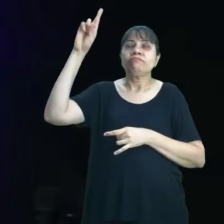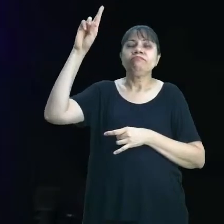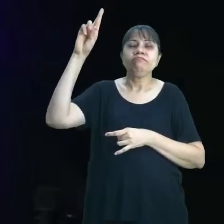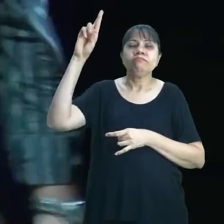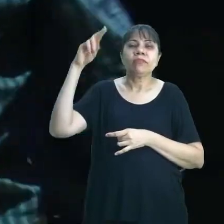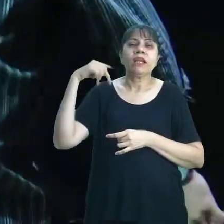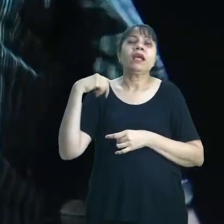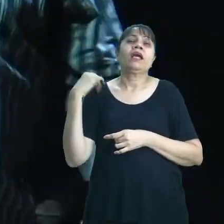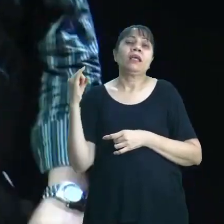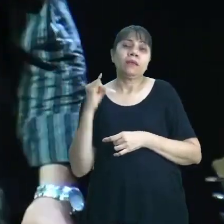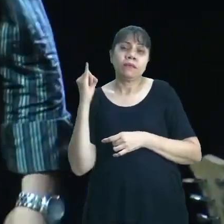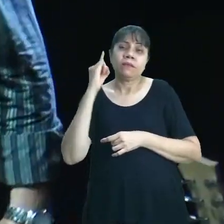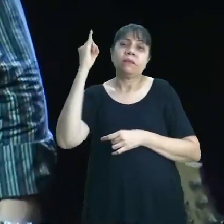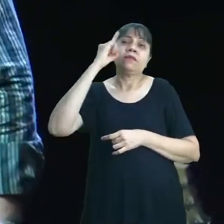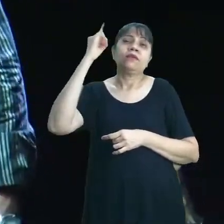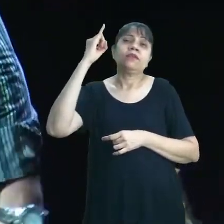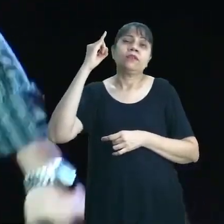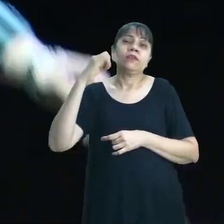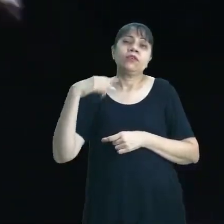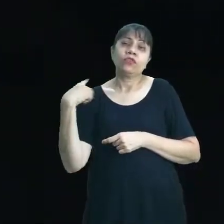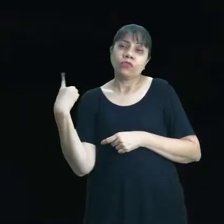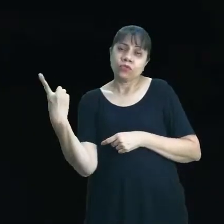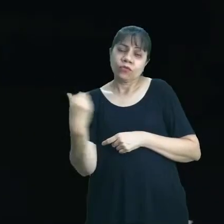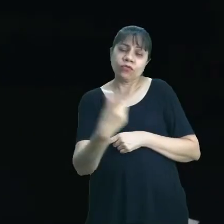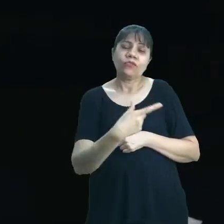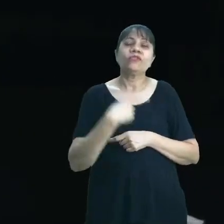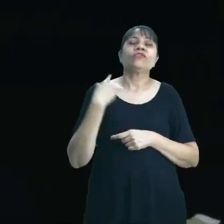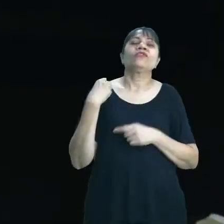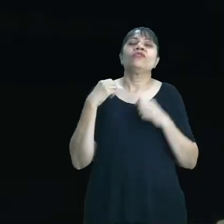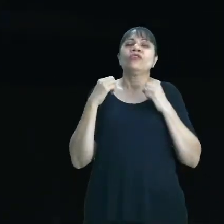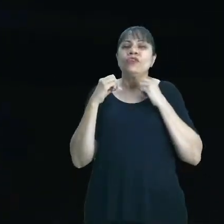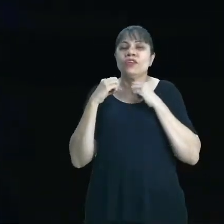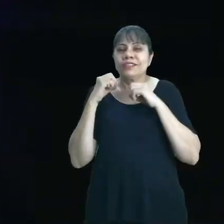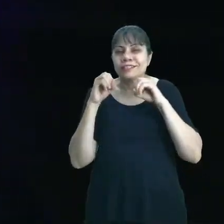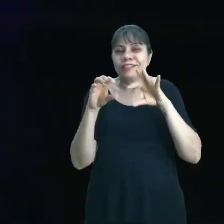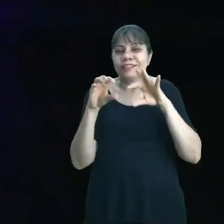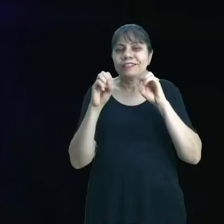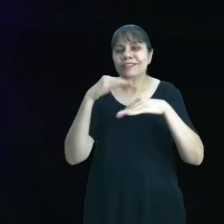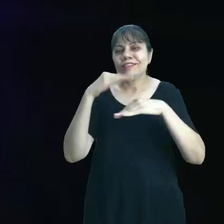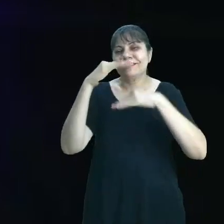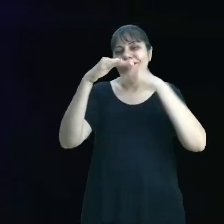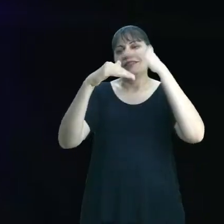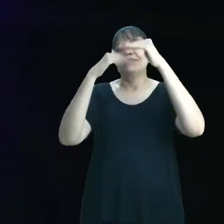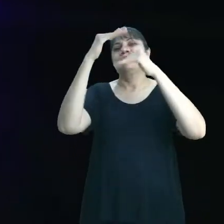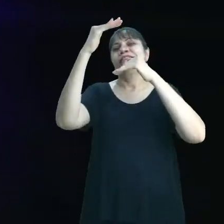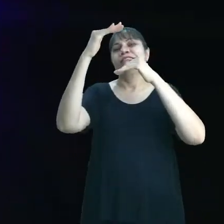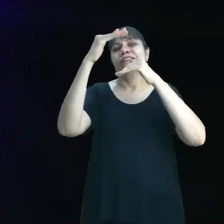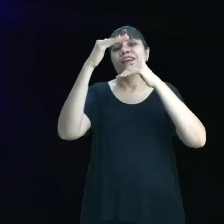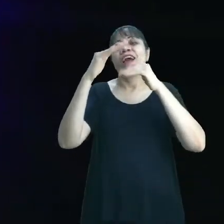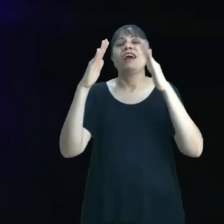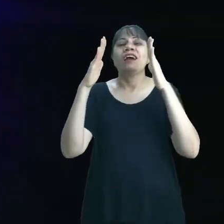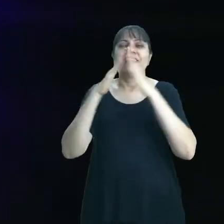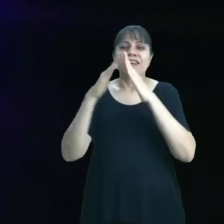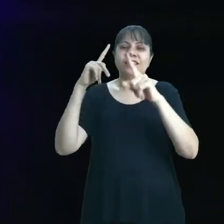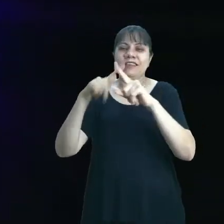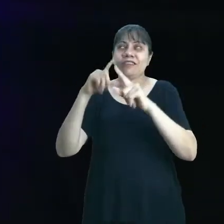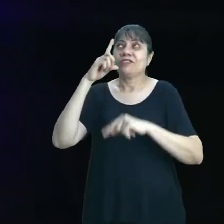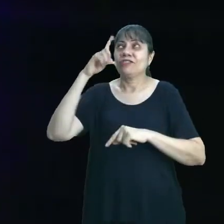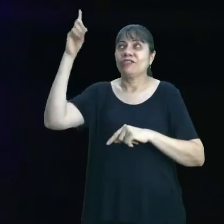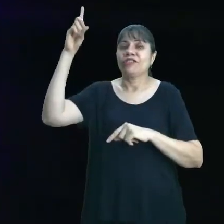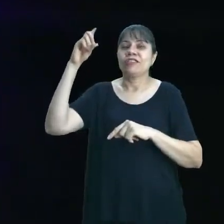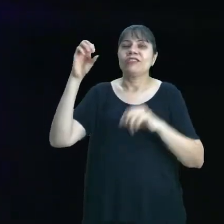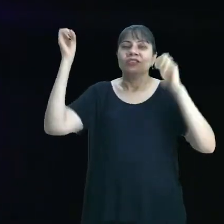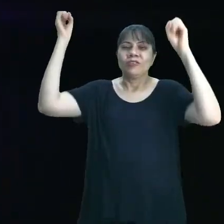o temor do Senhor. Uma coisa muito importante: a igreja de Deus é uma bênção para as famílias. Mas a igreja de